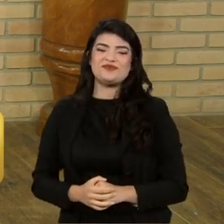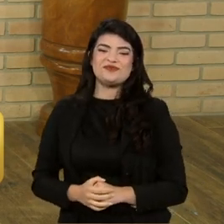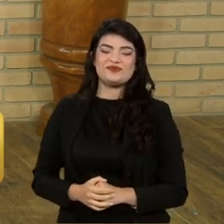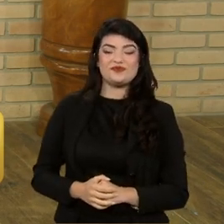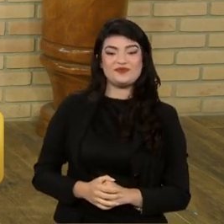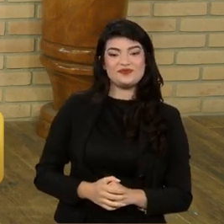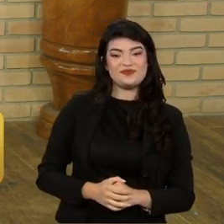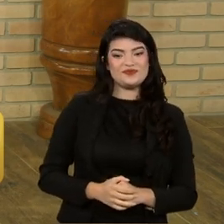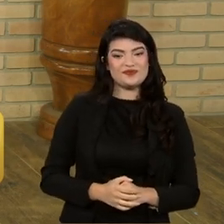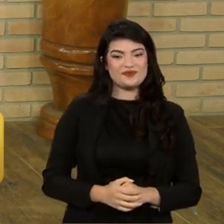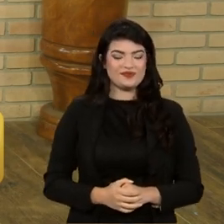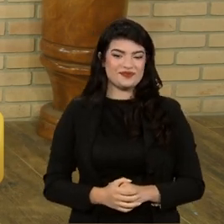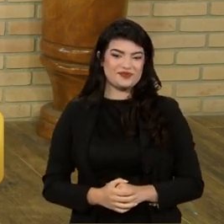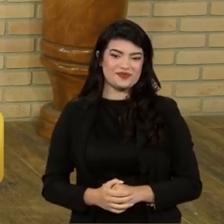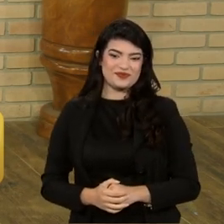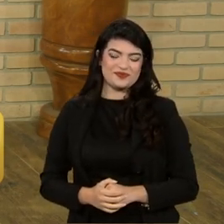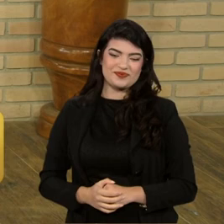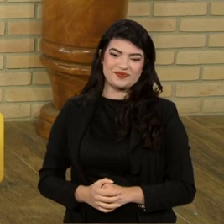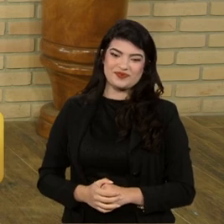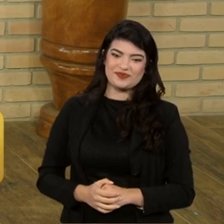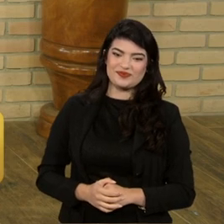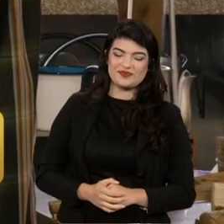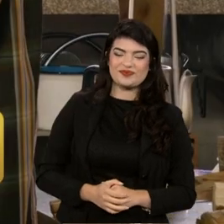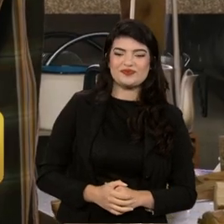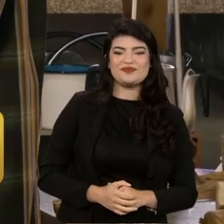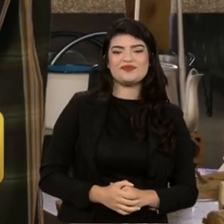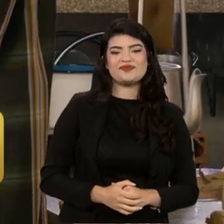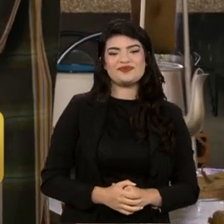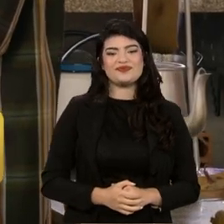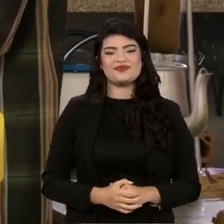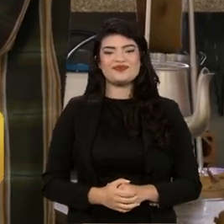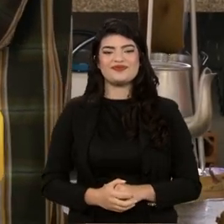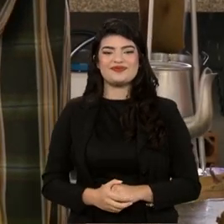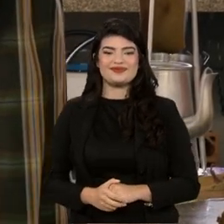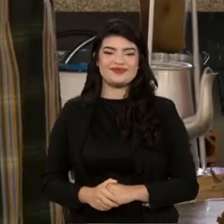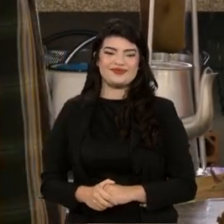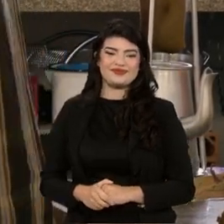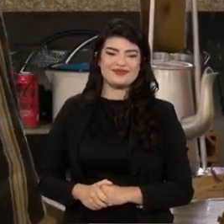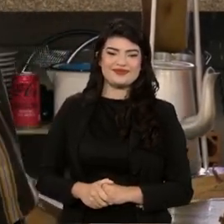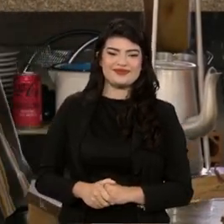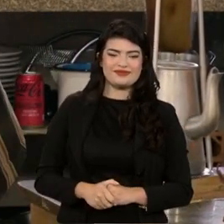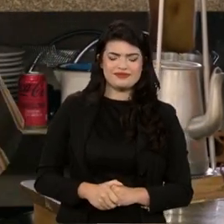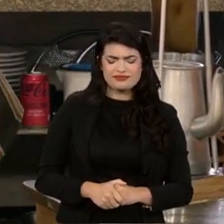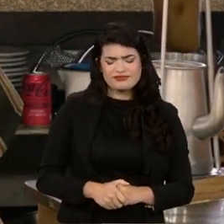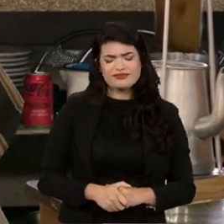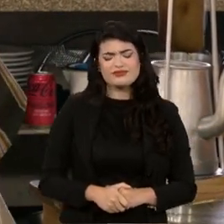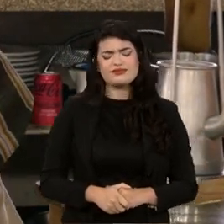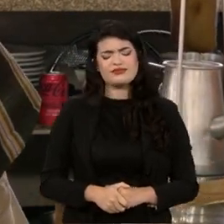Beleza.